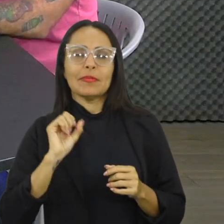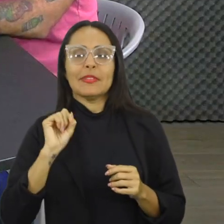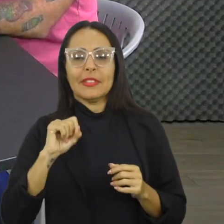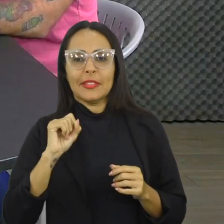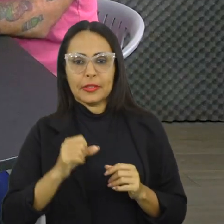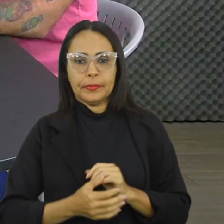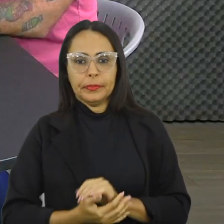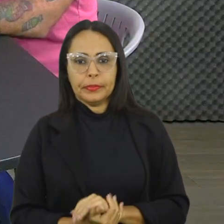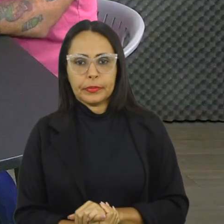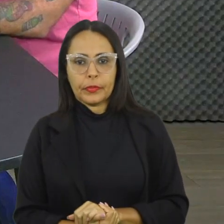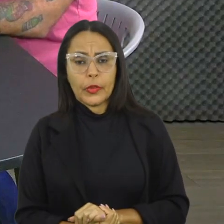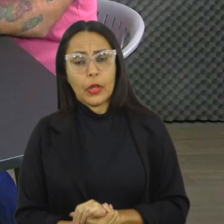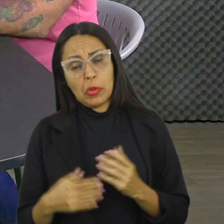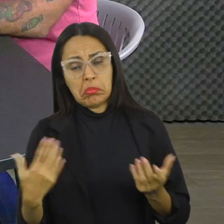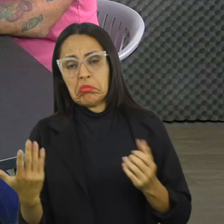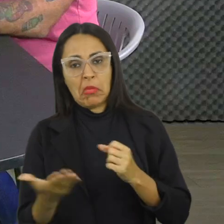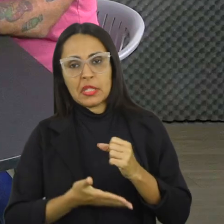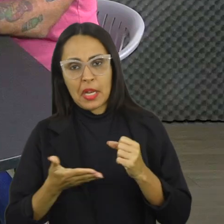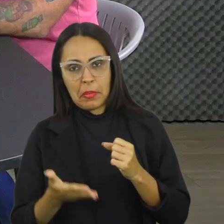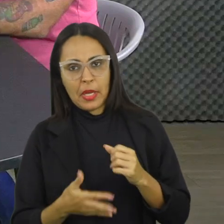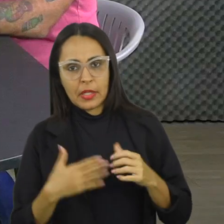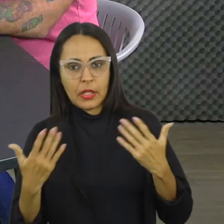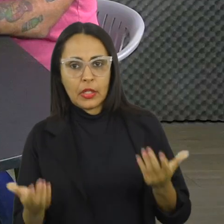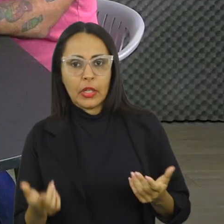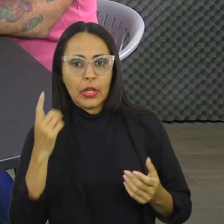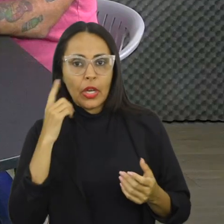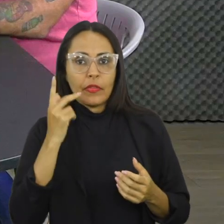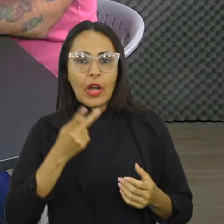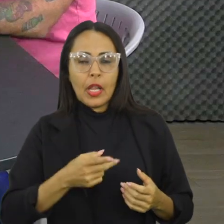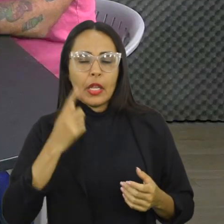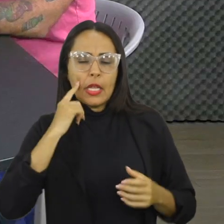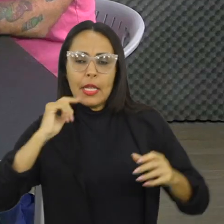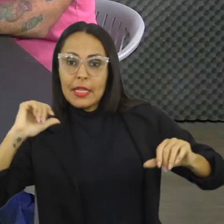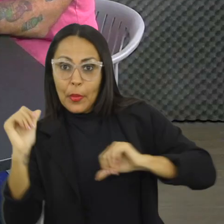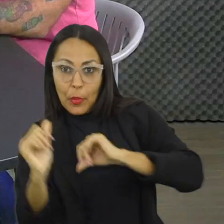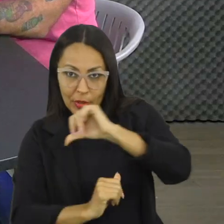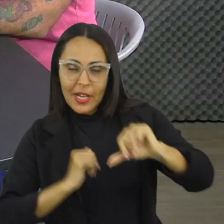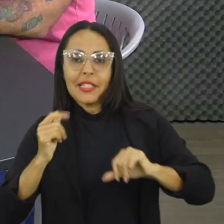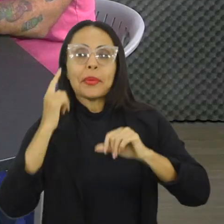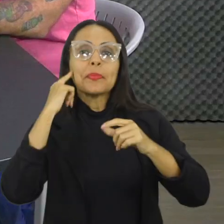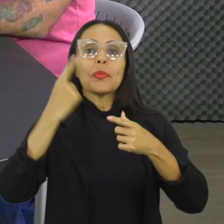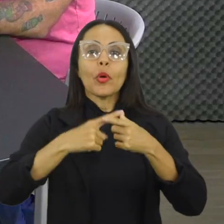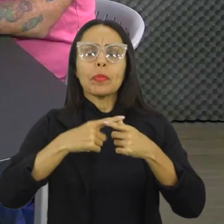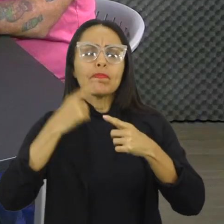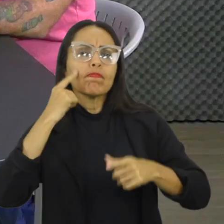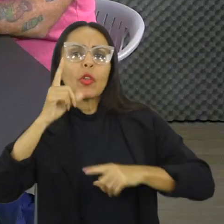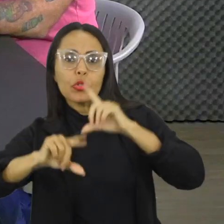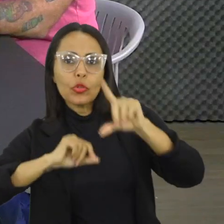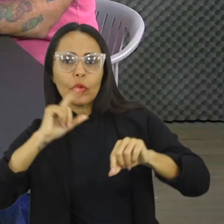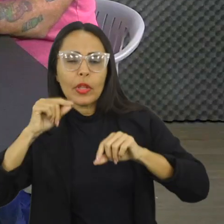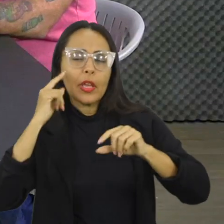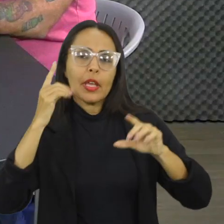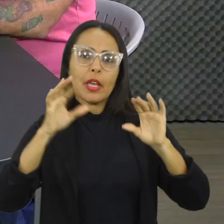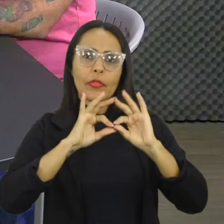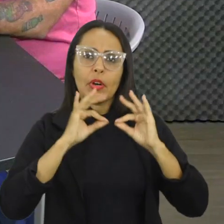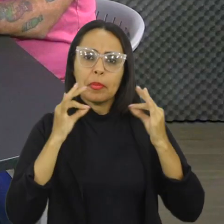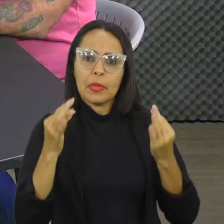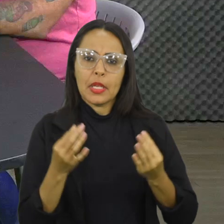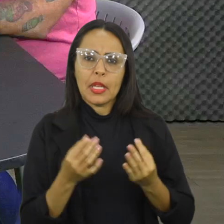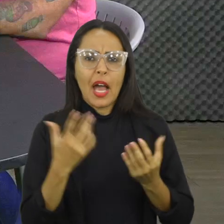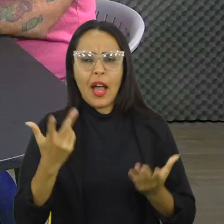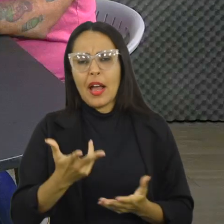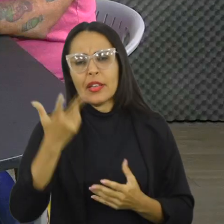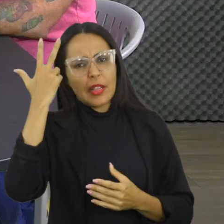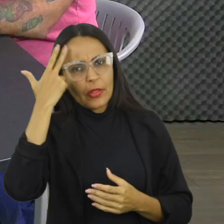isso. Foi basicamente isso, né? Ah, sim, eu ia falar da virada de chave minha. Sim, isso. Porque eu escolhi, lógico, família... Mas isso é